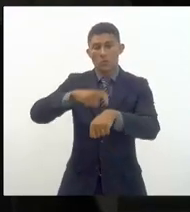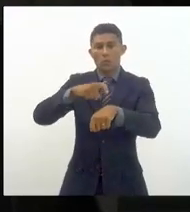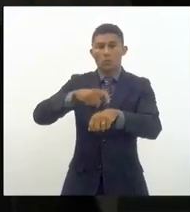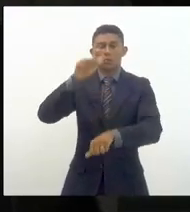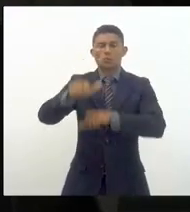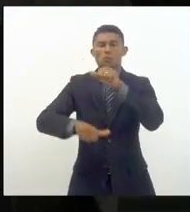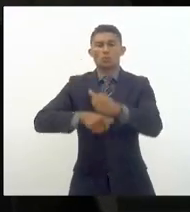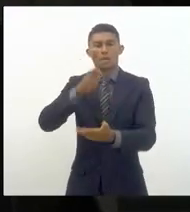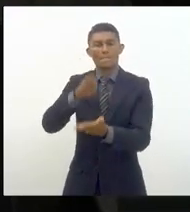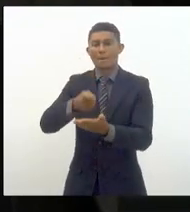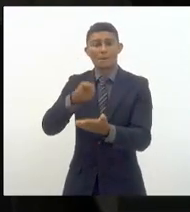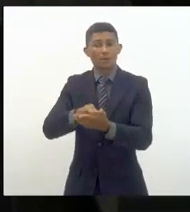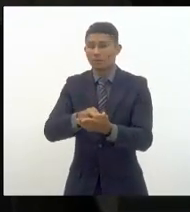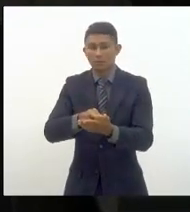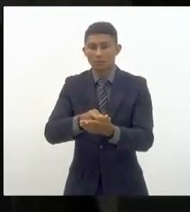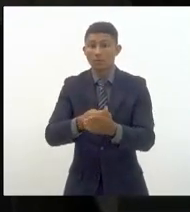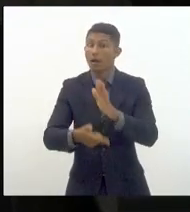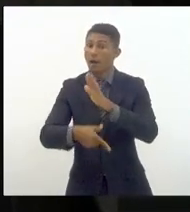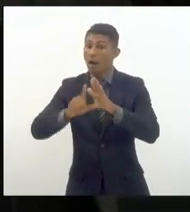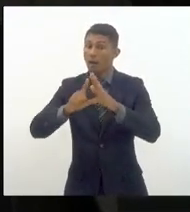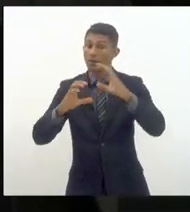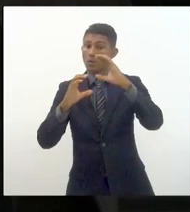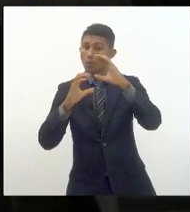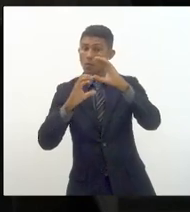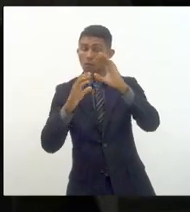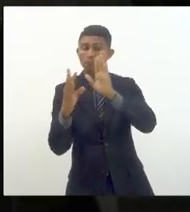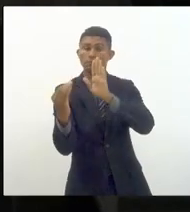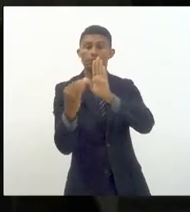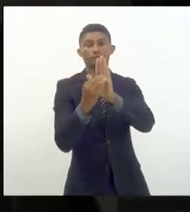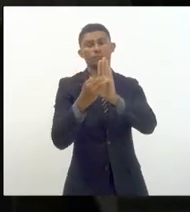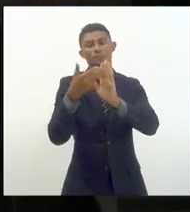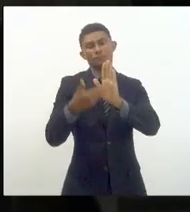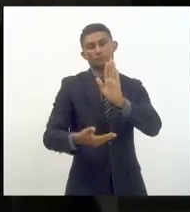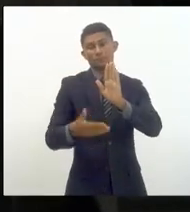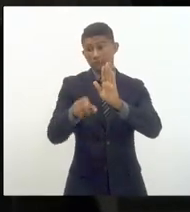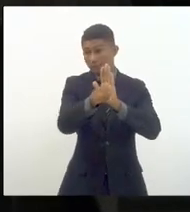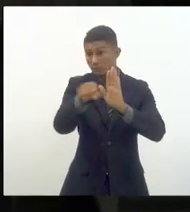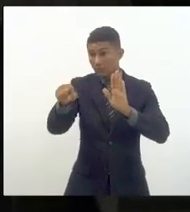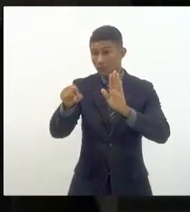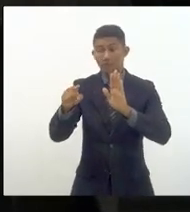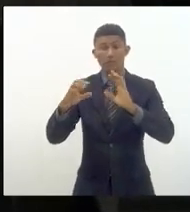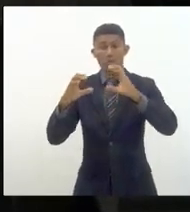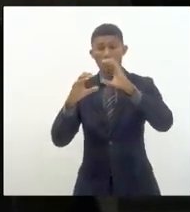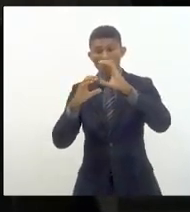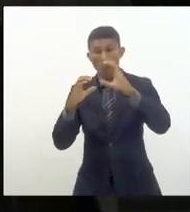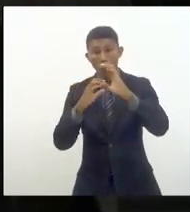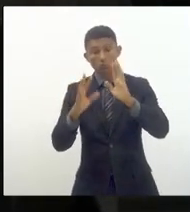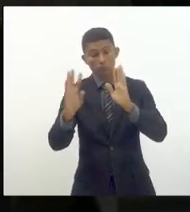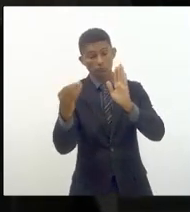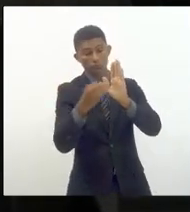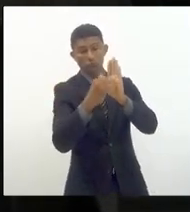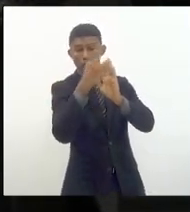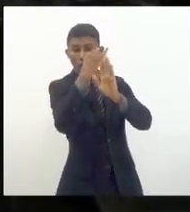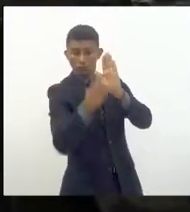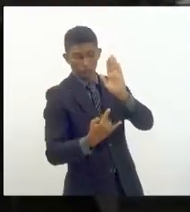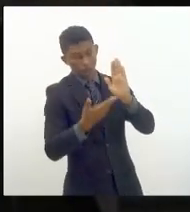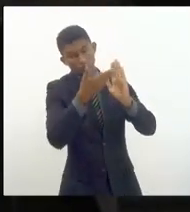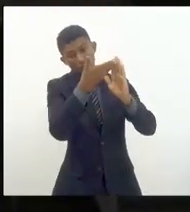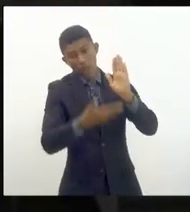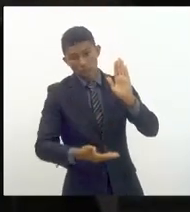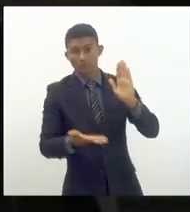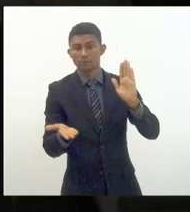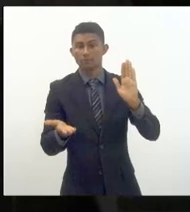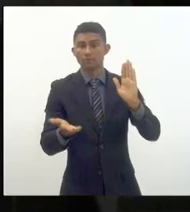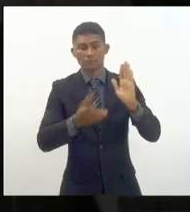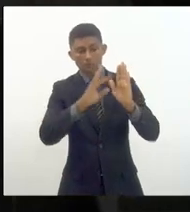que foi que foi conquistado por concurso público quando se fez um concurso Esse concurso realizado por Edital e sem digital